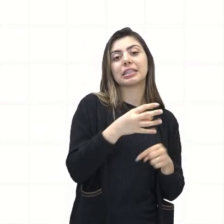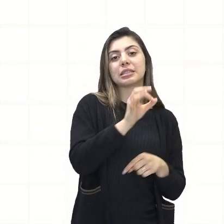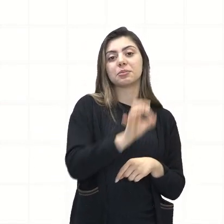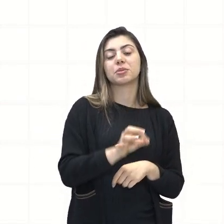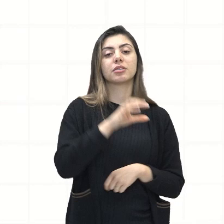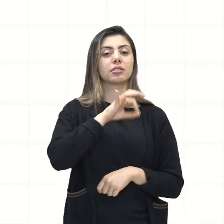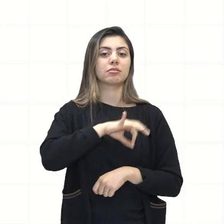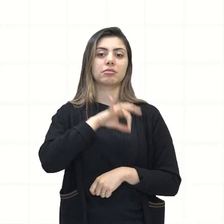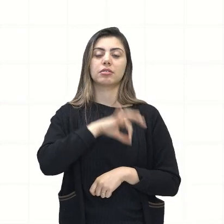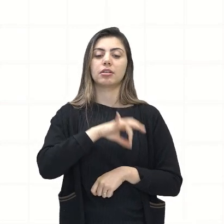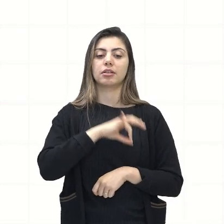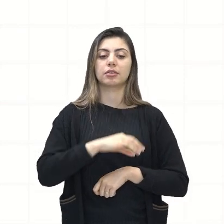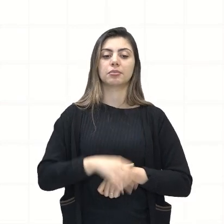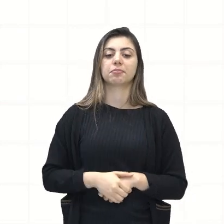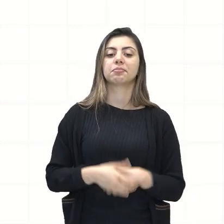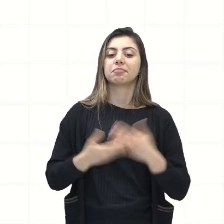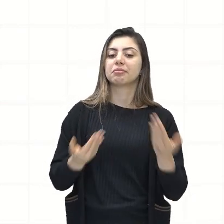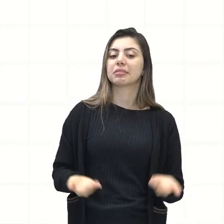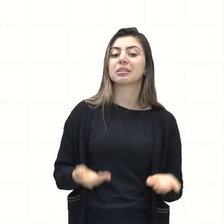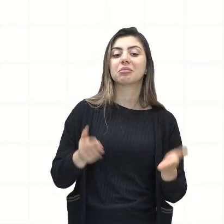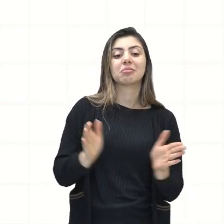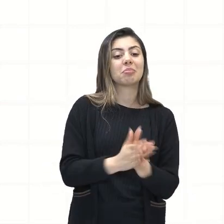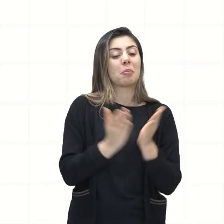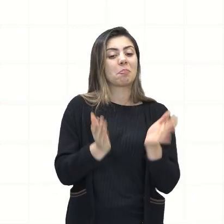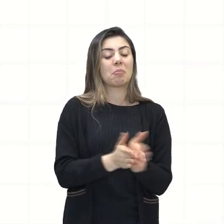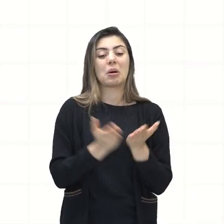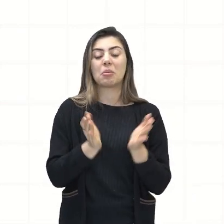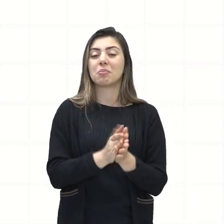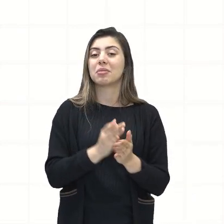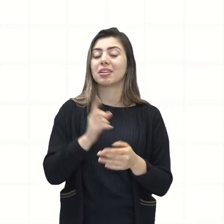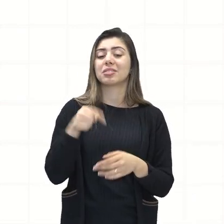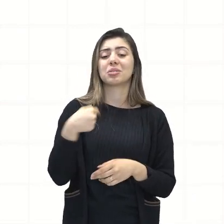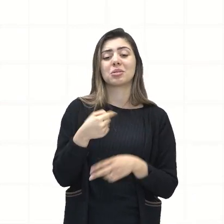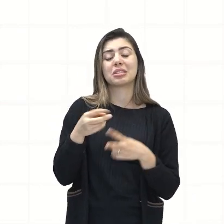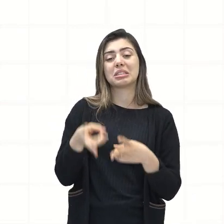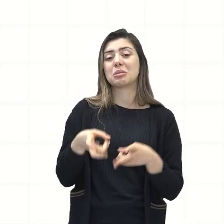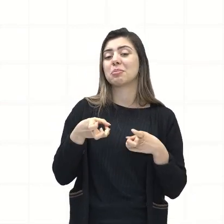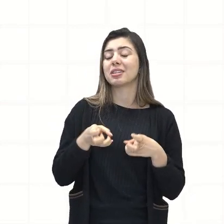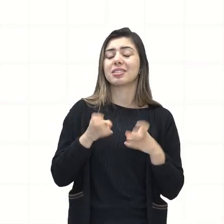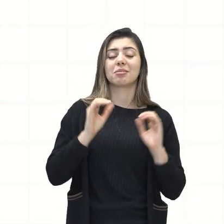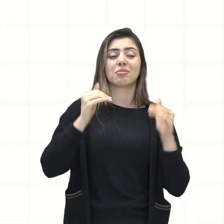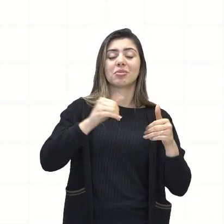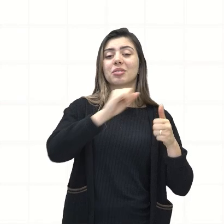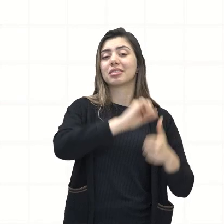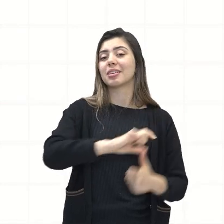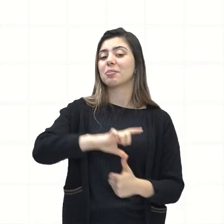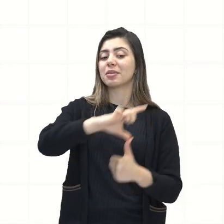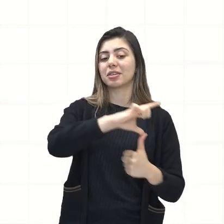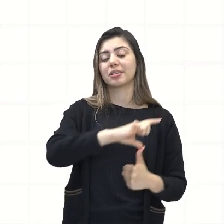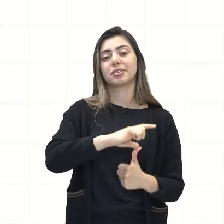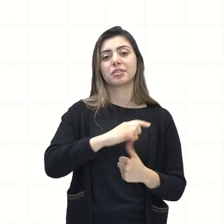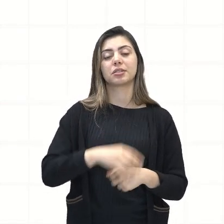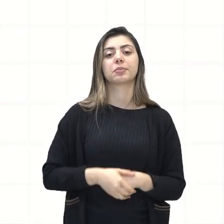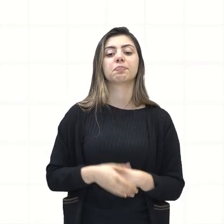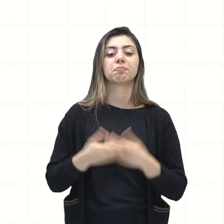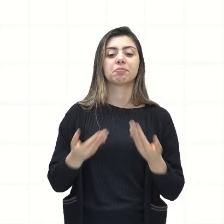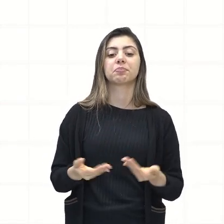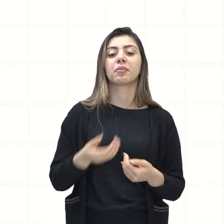renda, certo? E a pobreza é um ponto muito evidente aqui na América Latina, de uma forma geral. Cerca